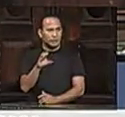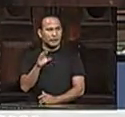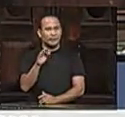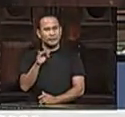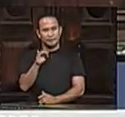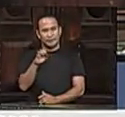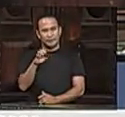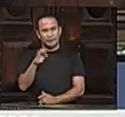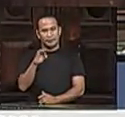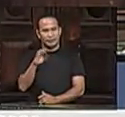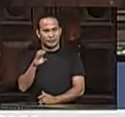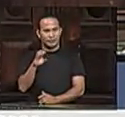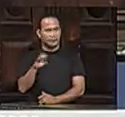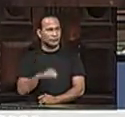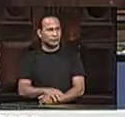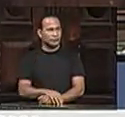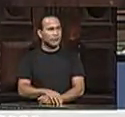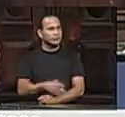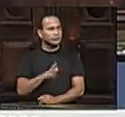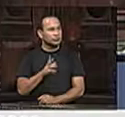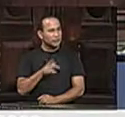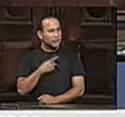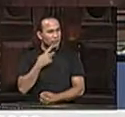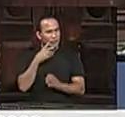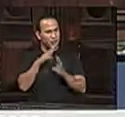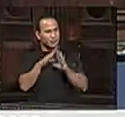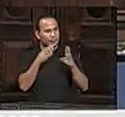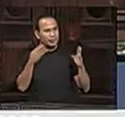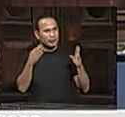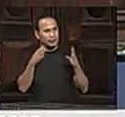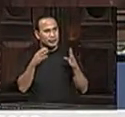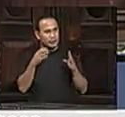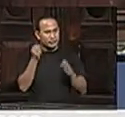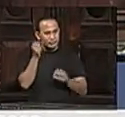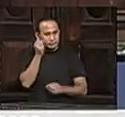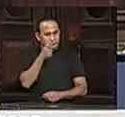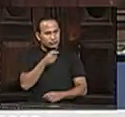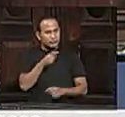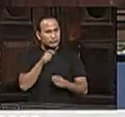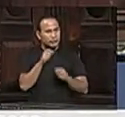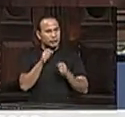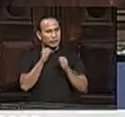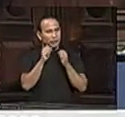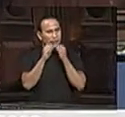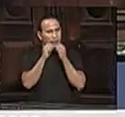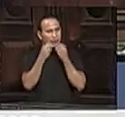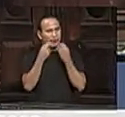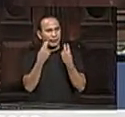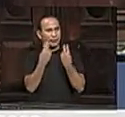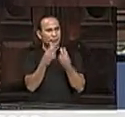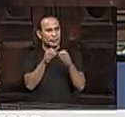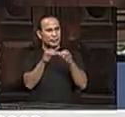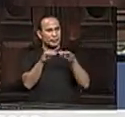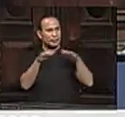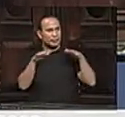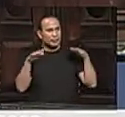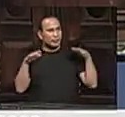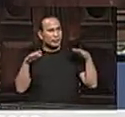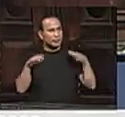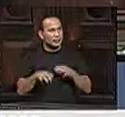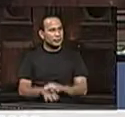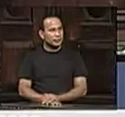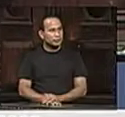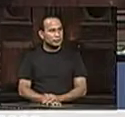FAETEC. Por isso estamos abrindo já esse alerta ao plenário, nesse início de debate da